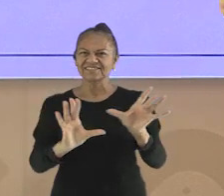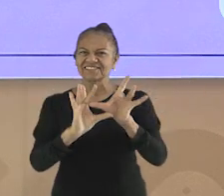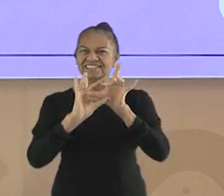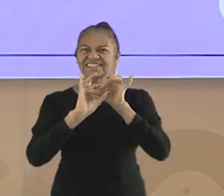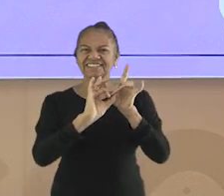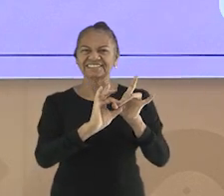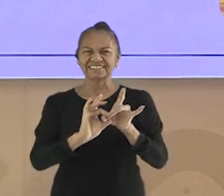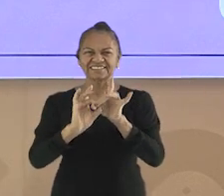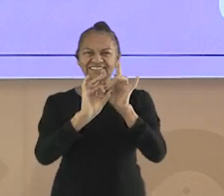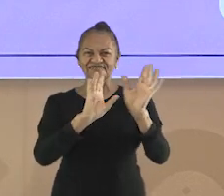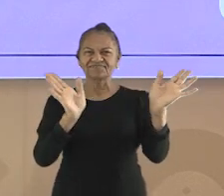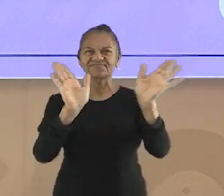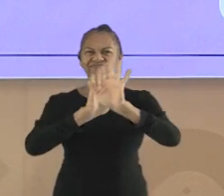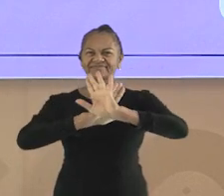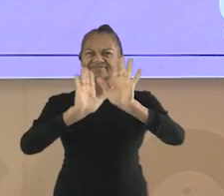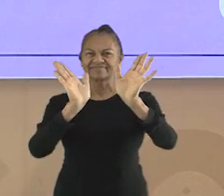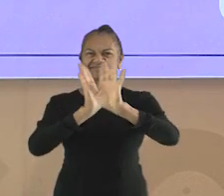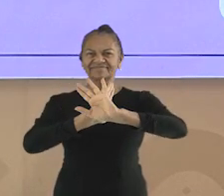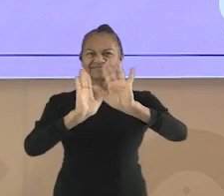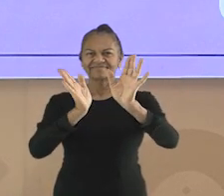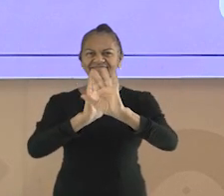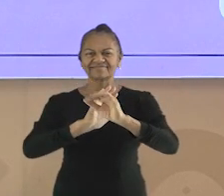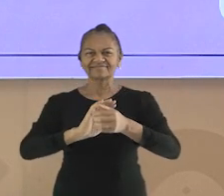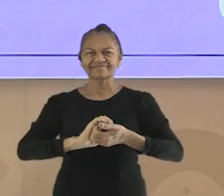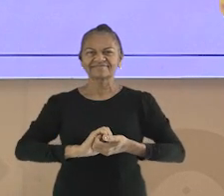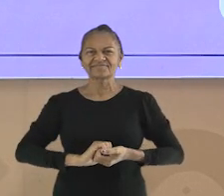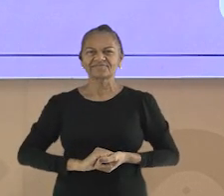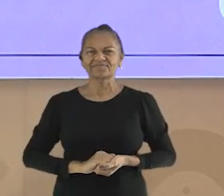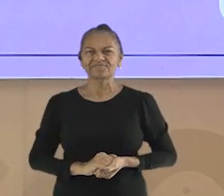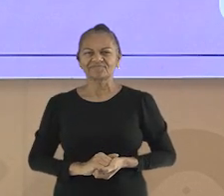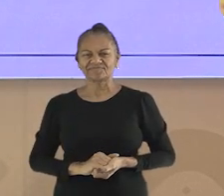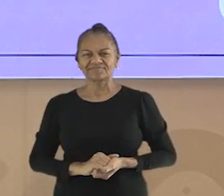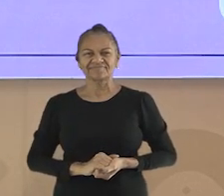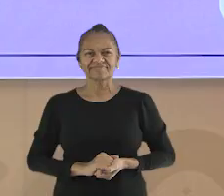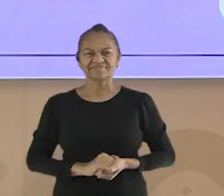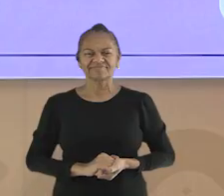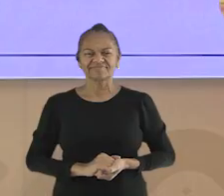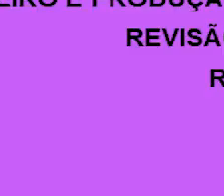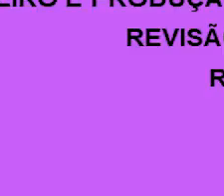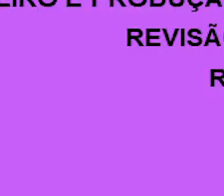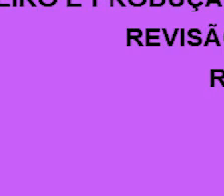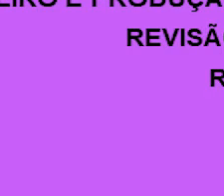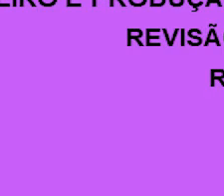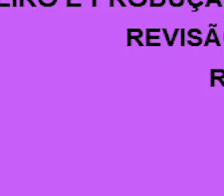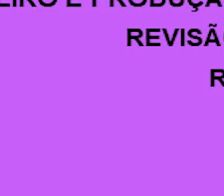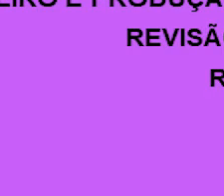e não se esqueçam, mesmo distantes, nós estamos juntos. Até mais!